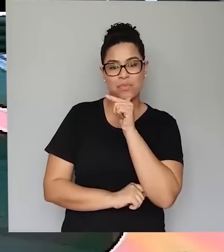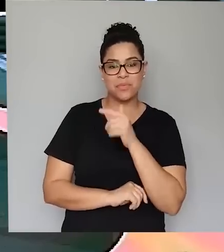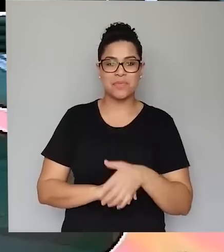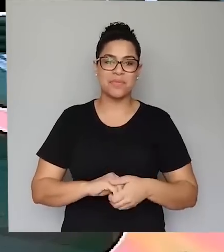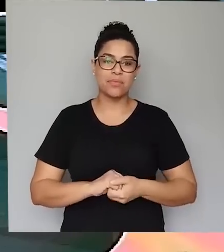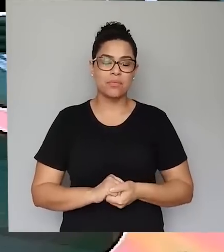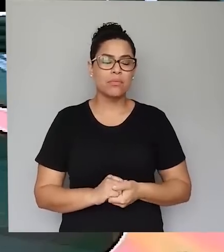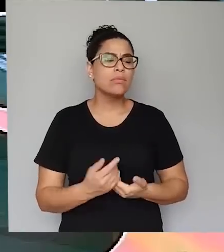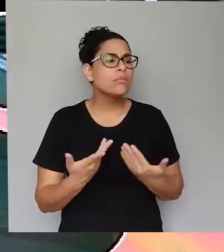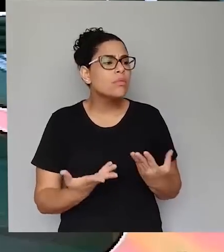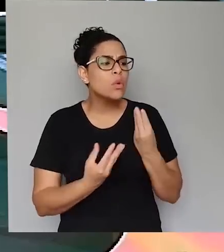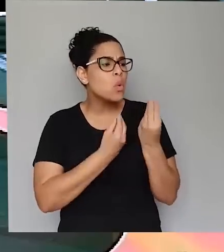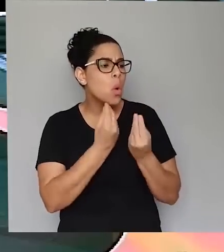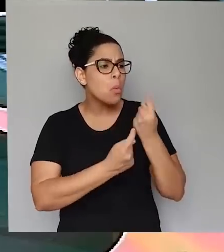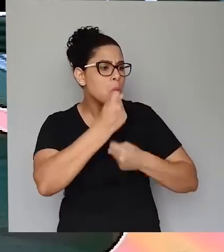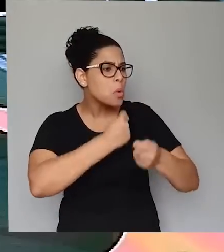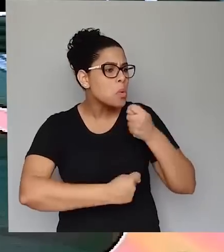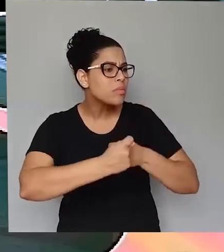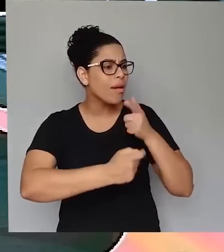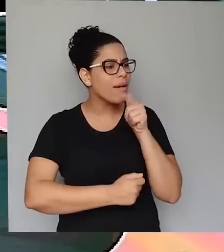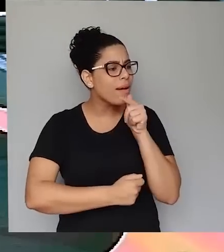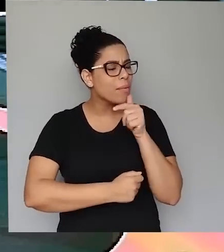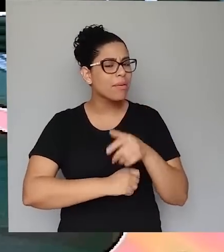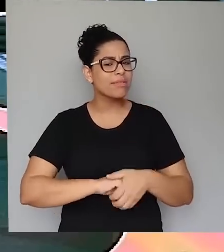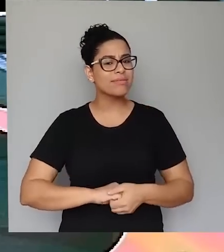podemos então economizar water?